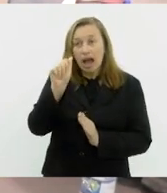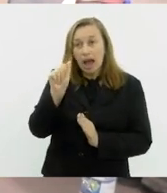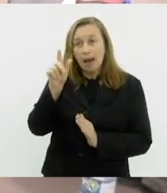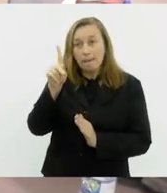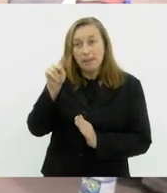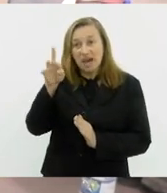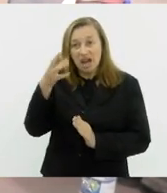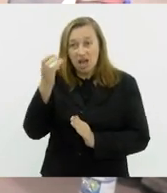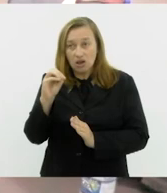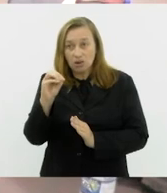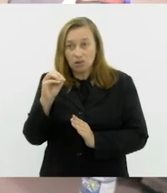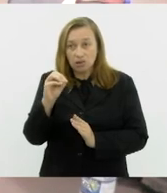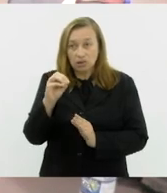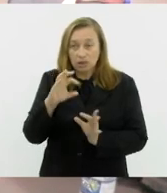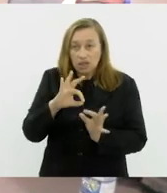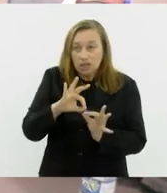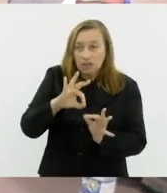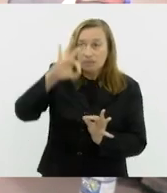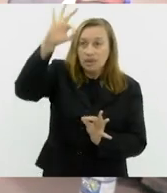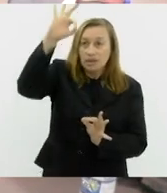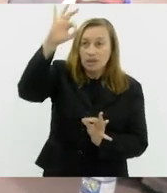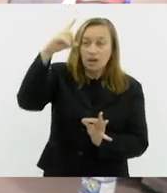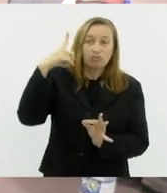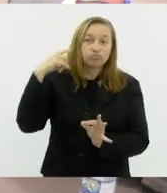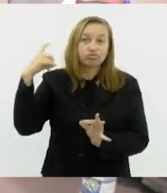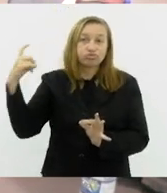mede a poluição, decibéis.